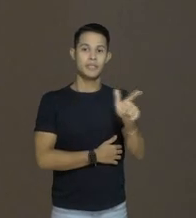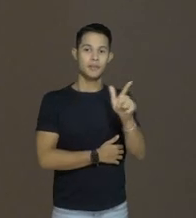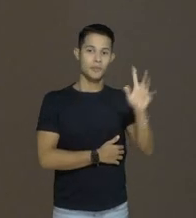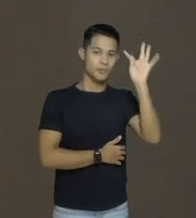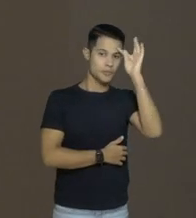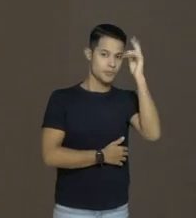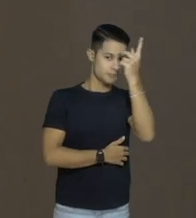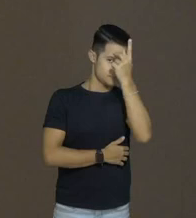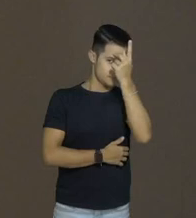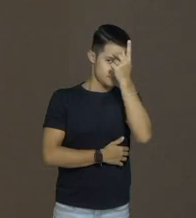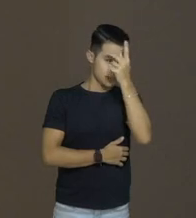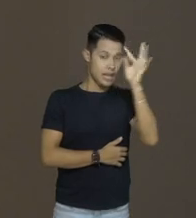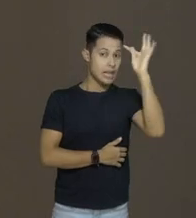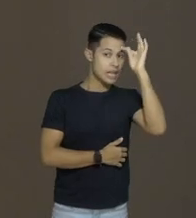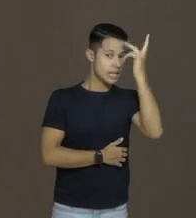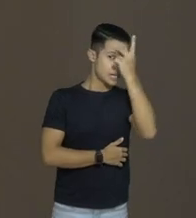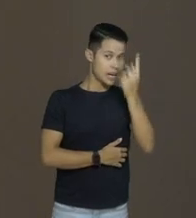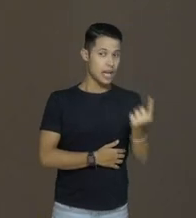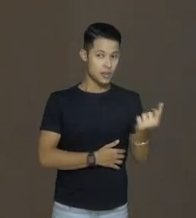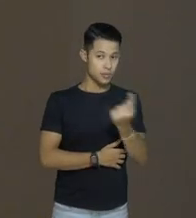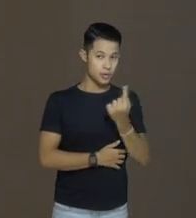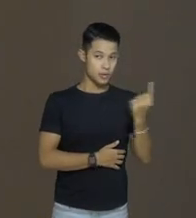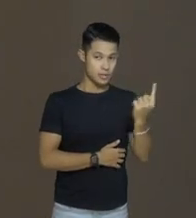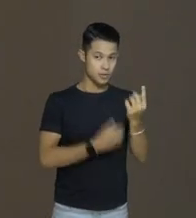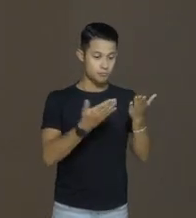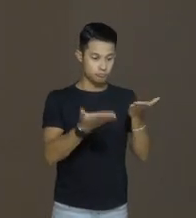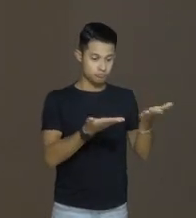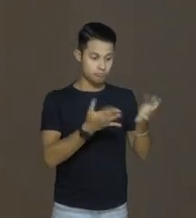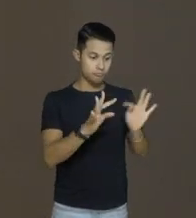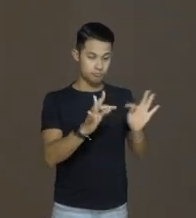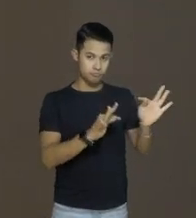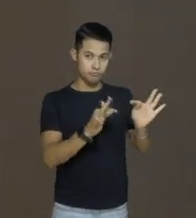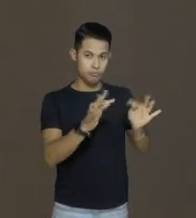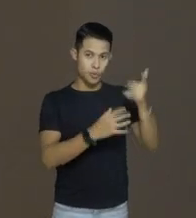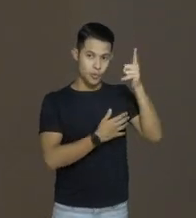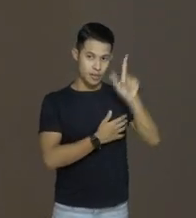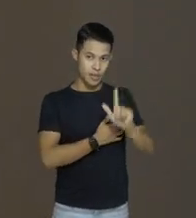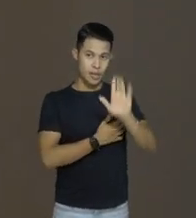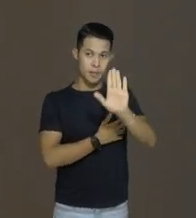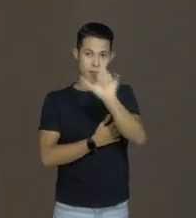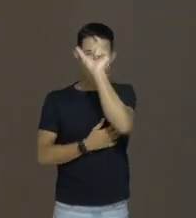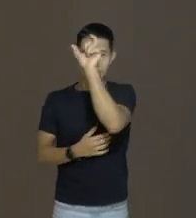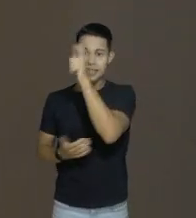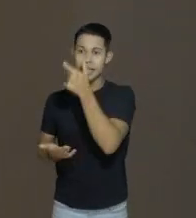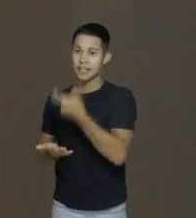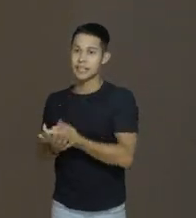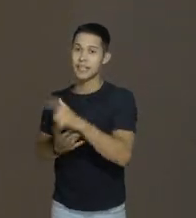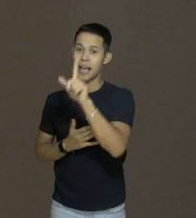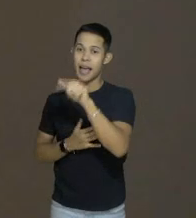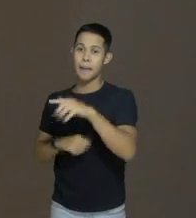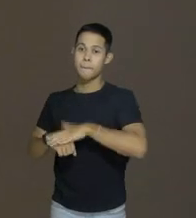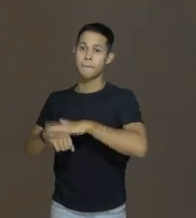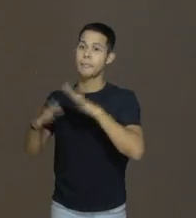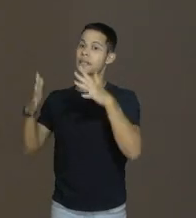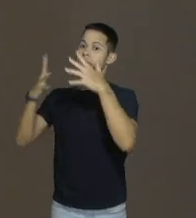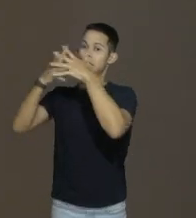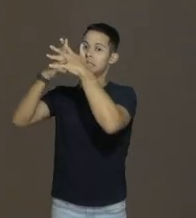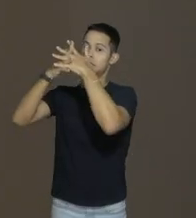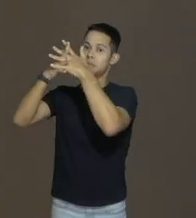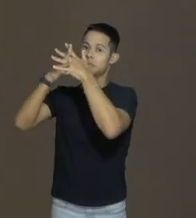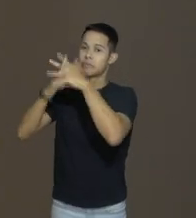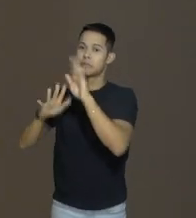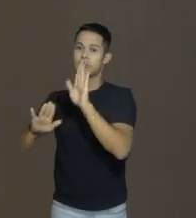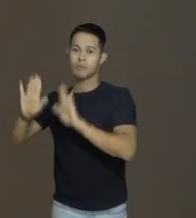você trata, mas a dislexia é um tratamento, inclusive, mais complexo, né? No sentido de melhorar a dislexia. Então, eles têm.